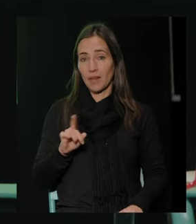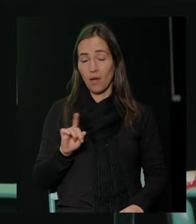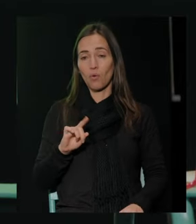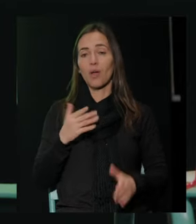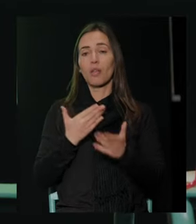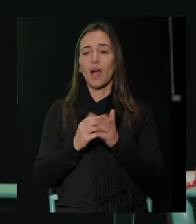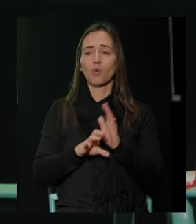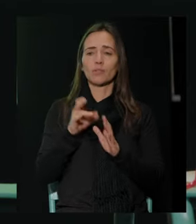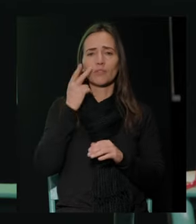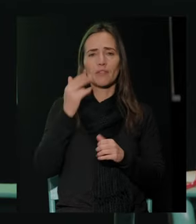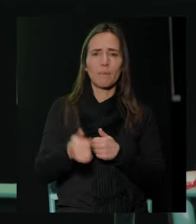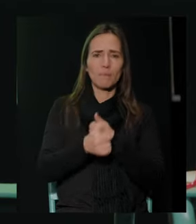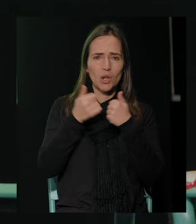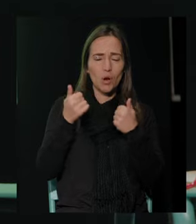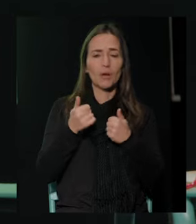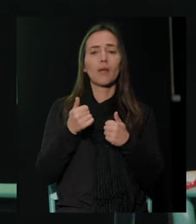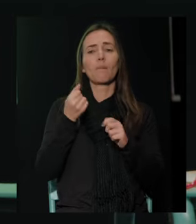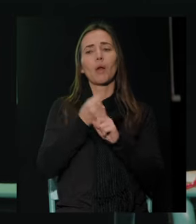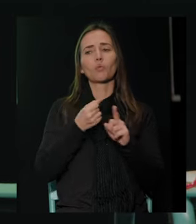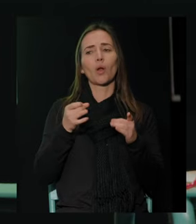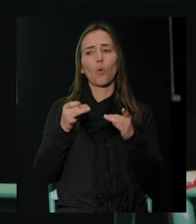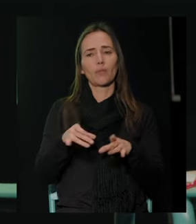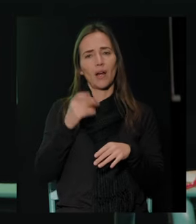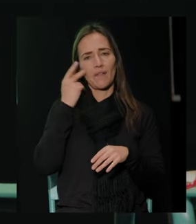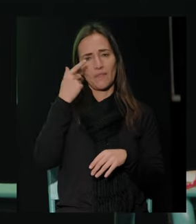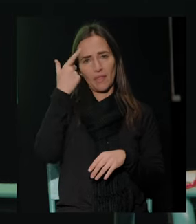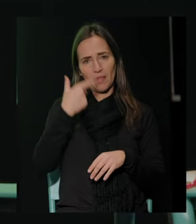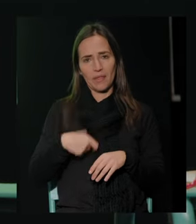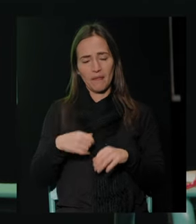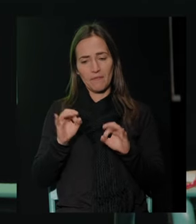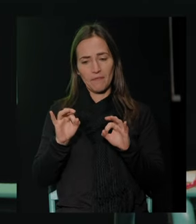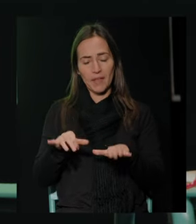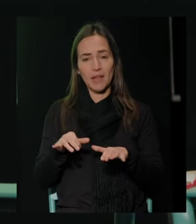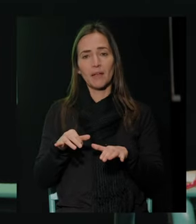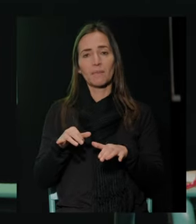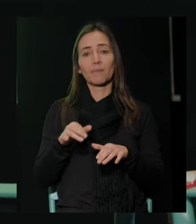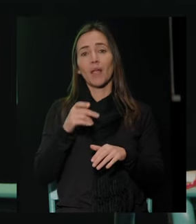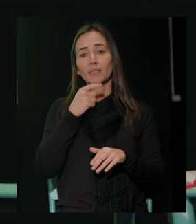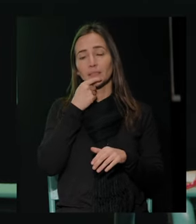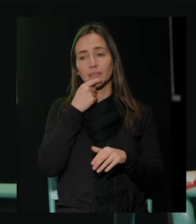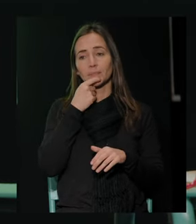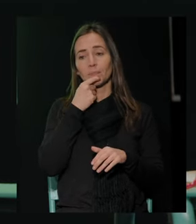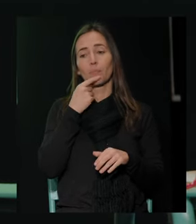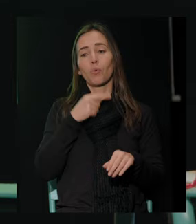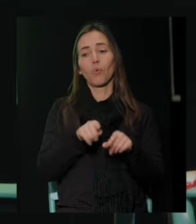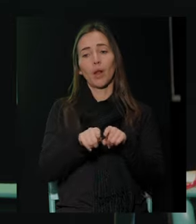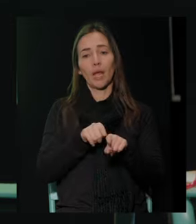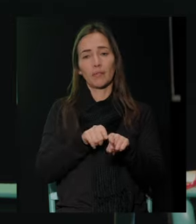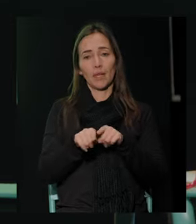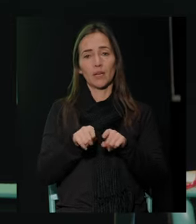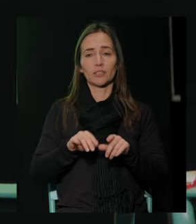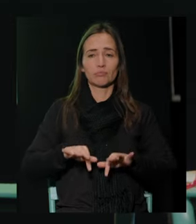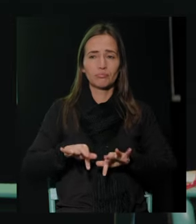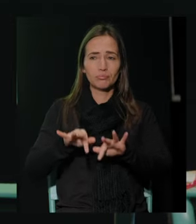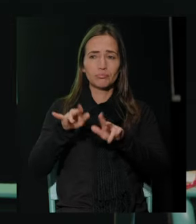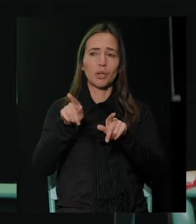suas condições de vida também, mas sobretudo combater a finitude da vida humana, através de estas políticas de